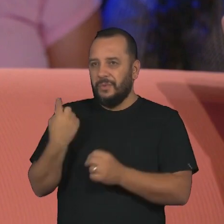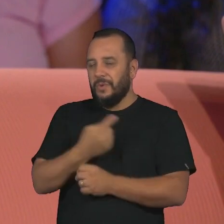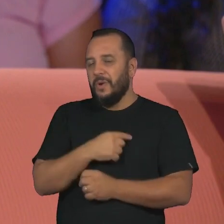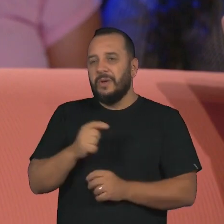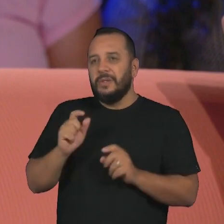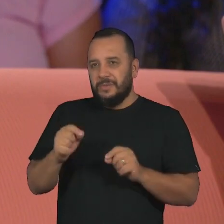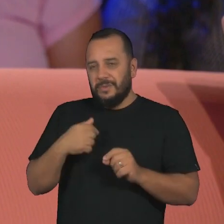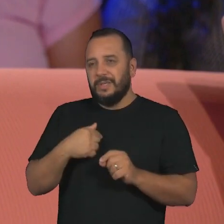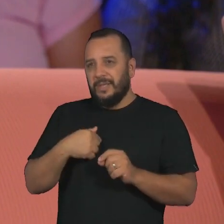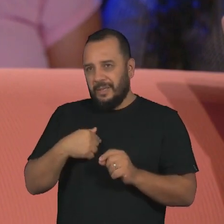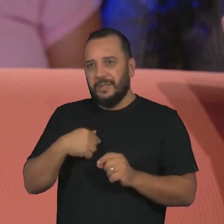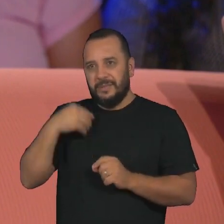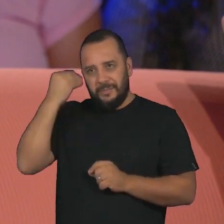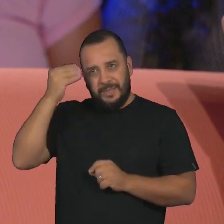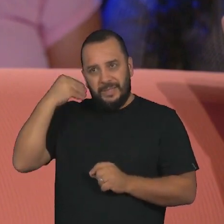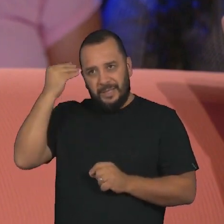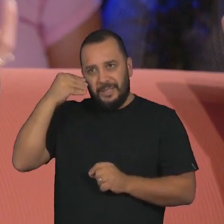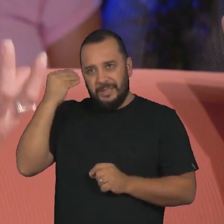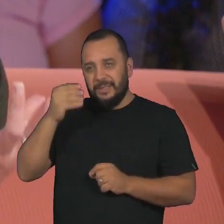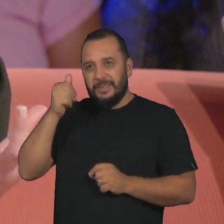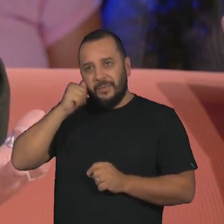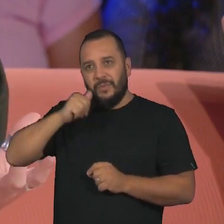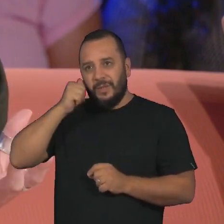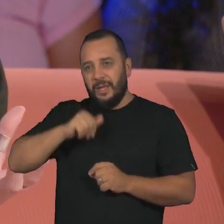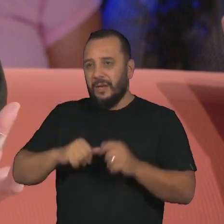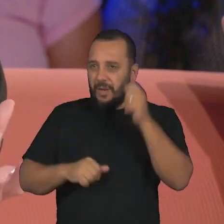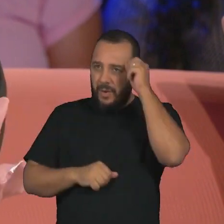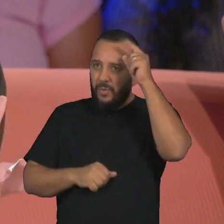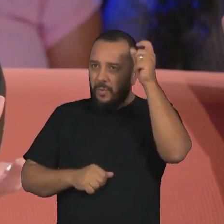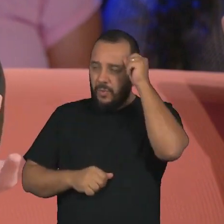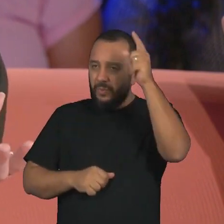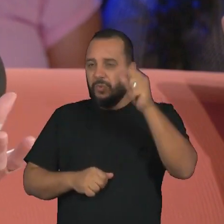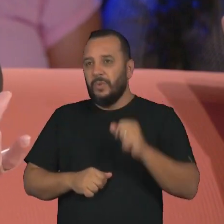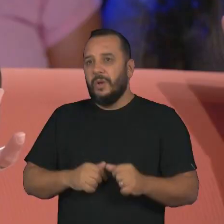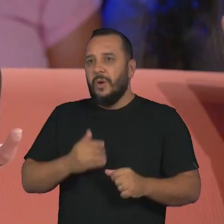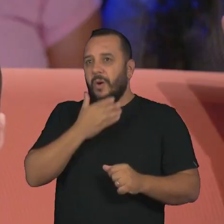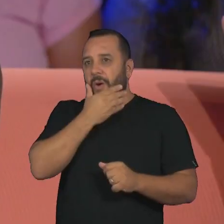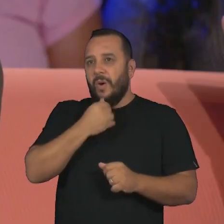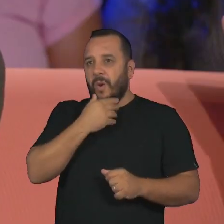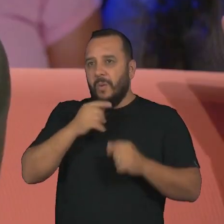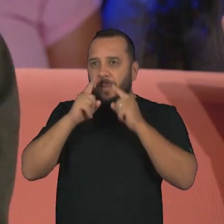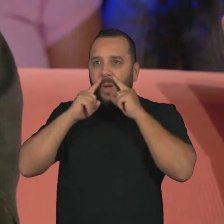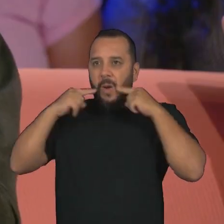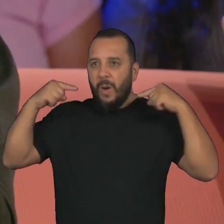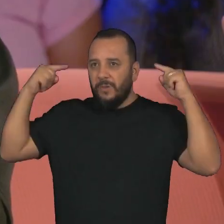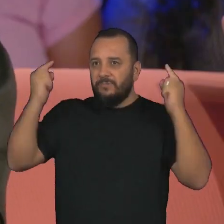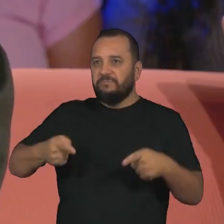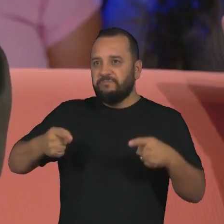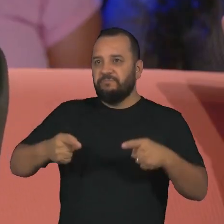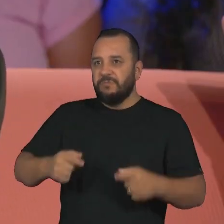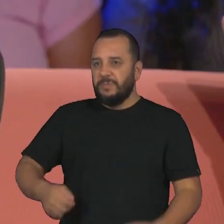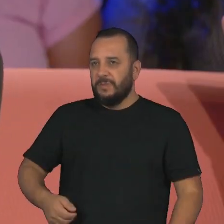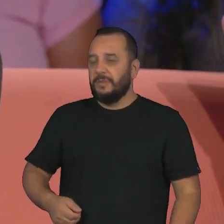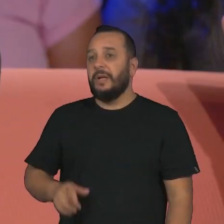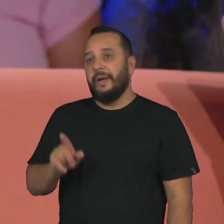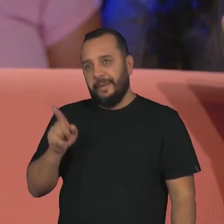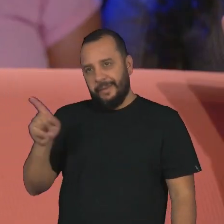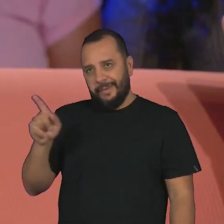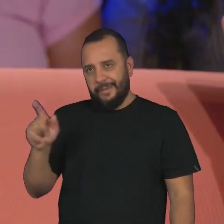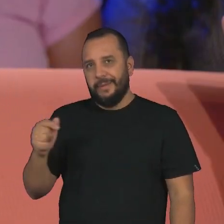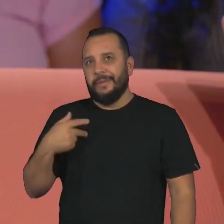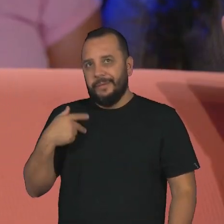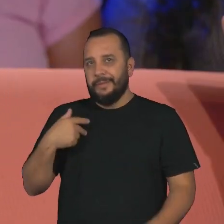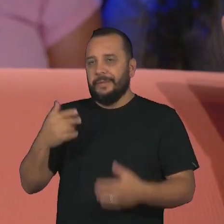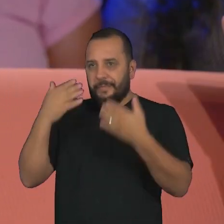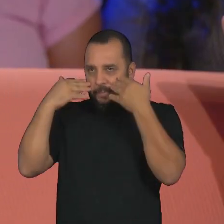né, feminina, com a cultura patriarcal que ela, na verdade, ela escancara